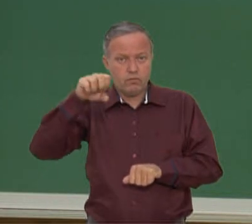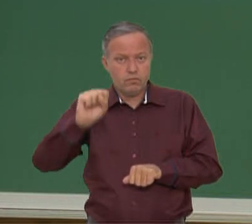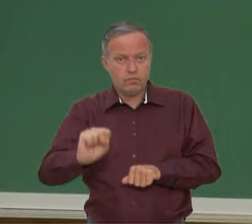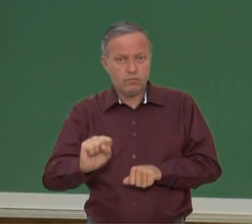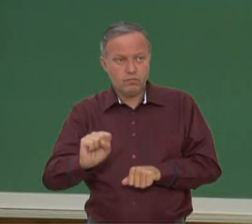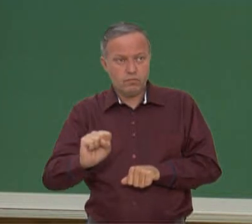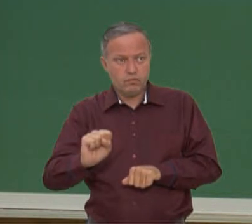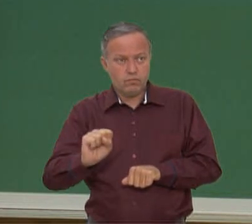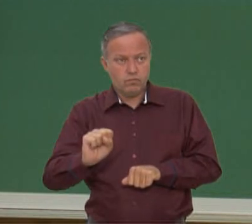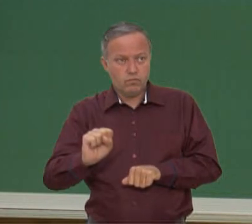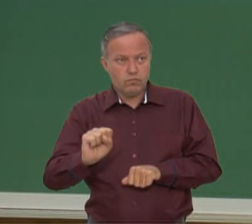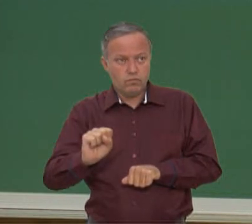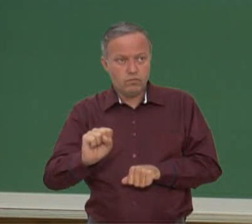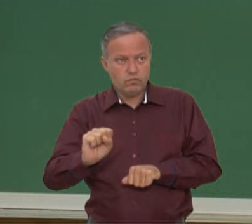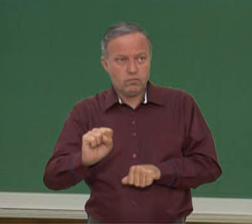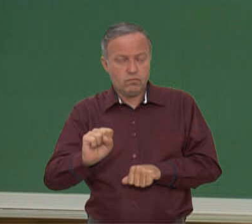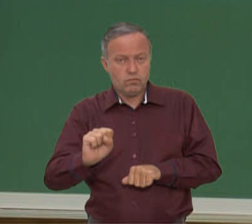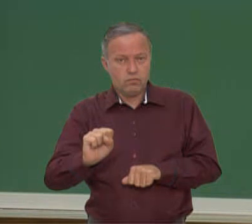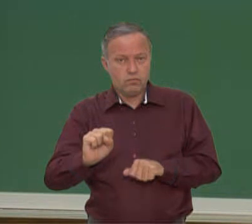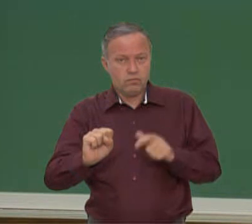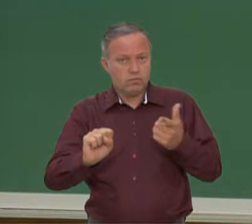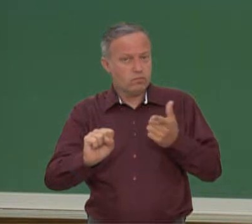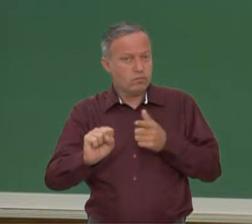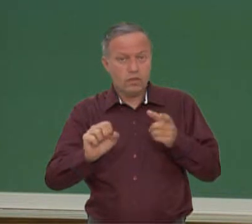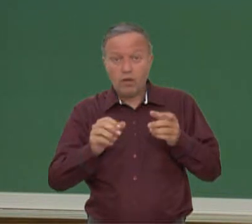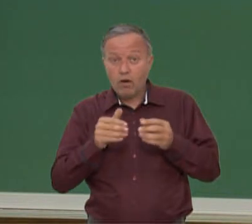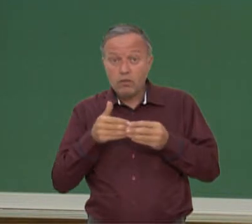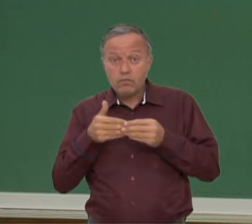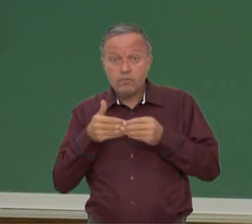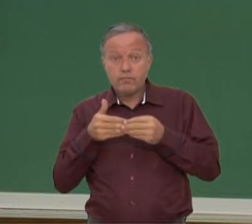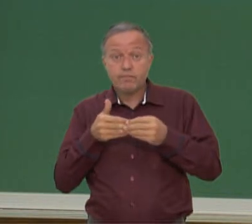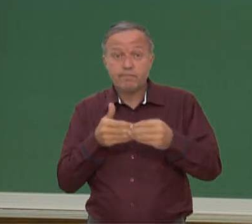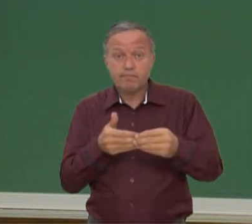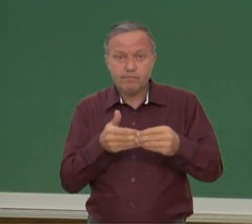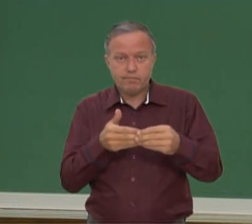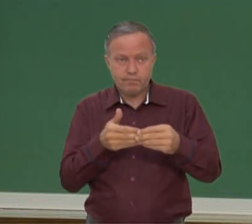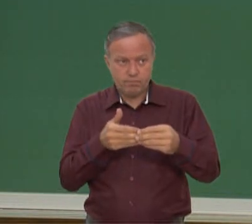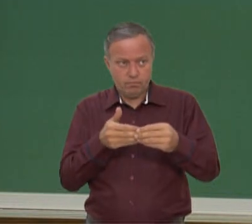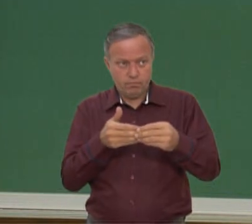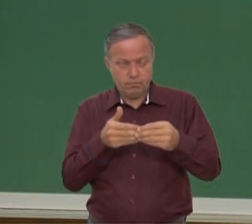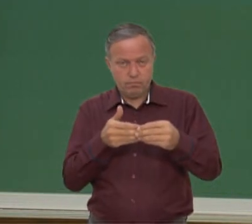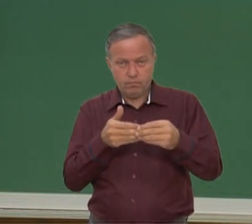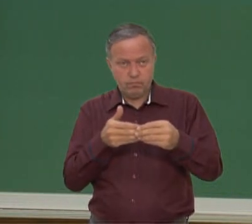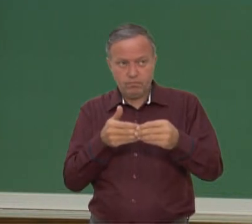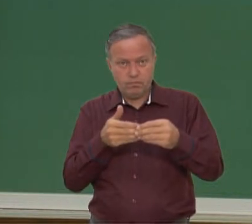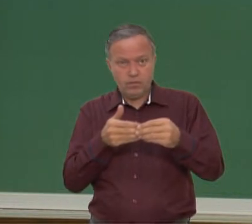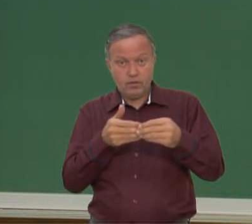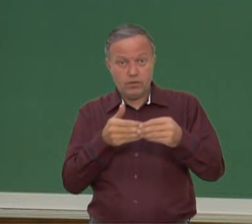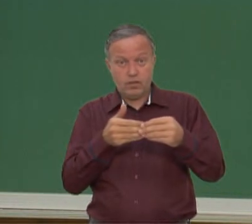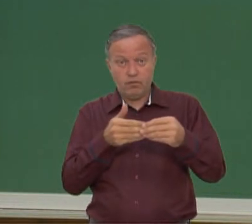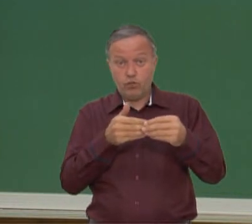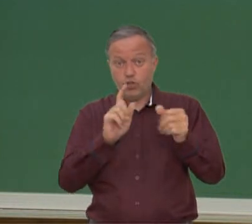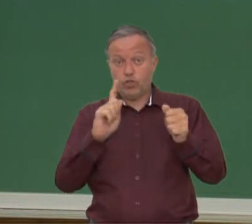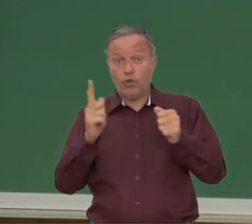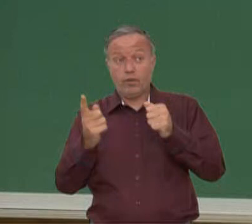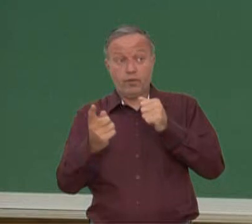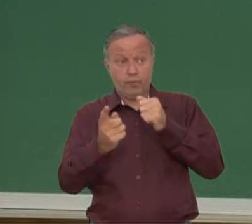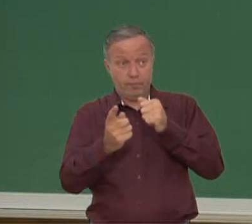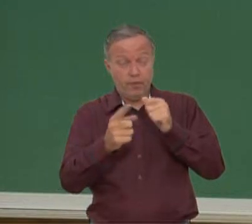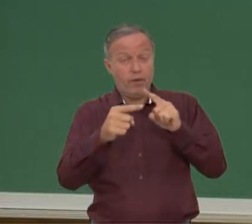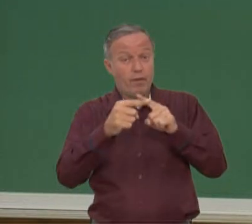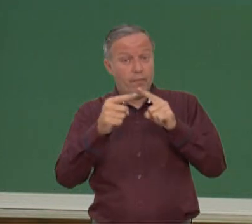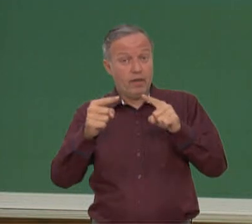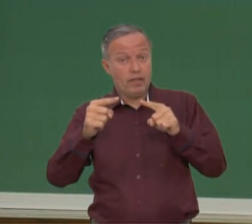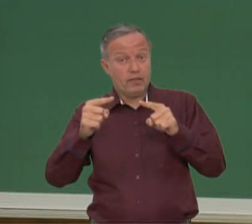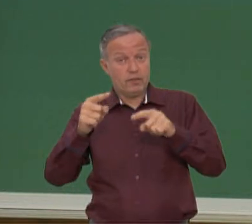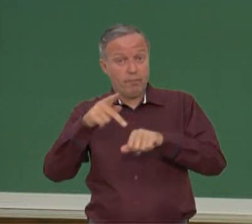divisão norte-sul, ela não obedece à divisão norte-sul de hemisférios, não tem essa